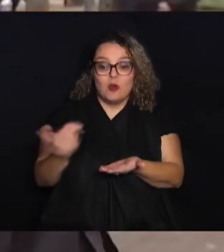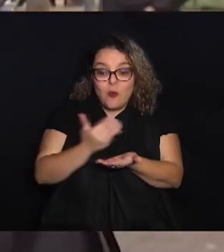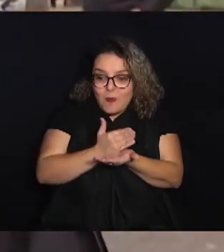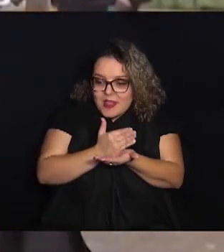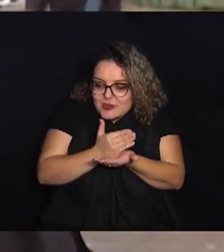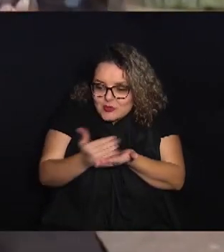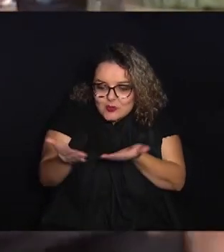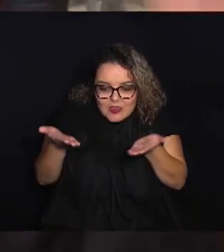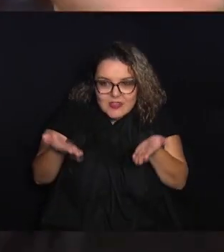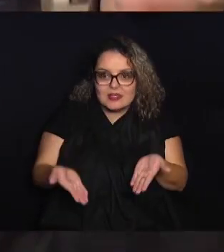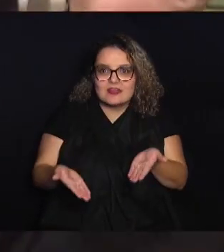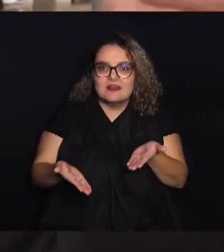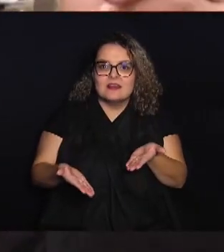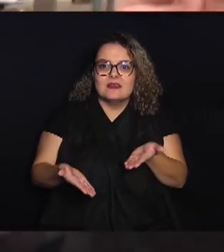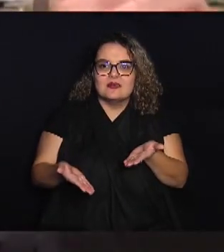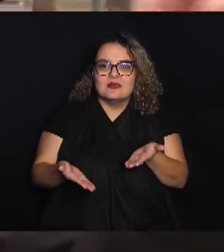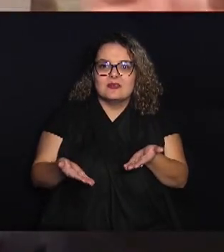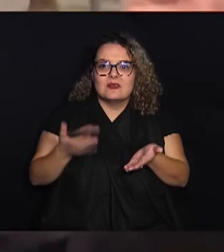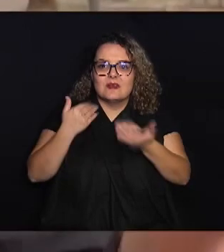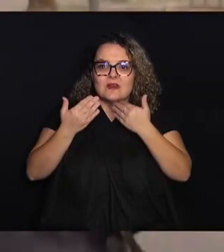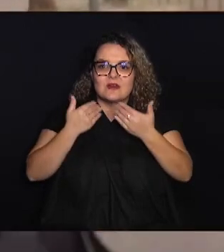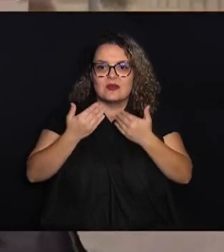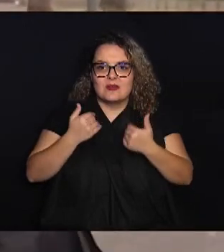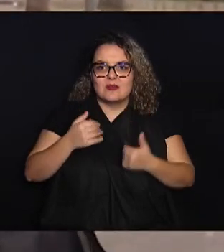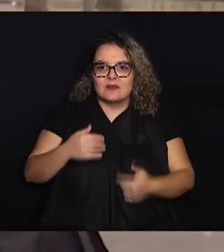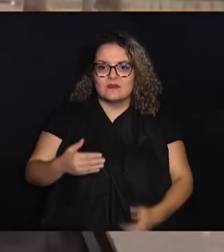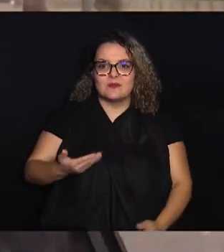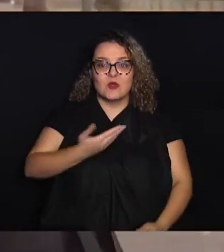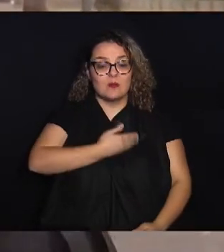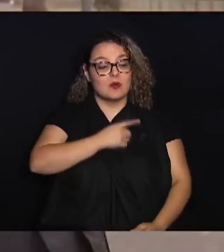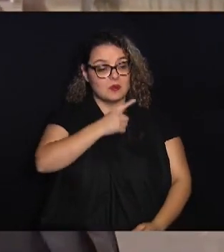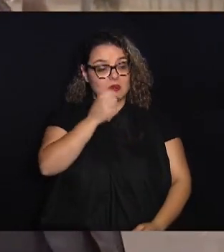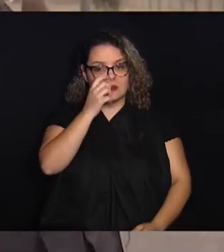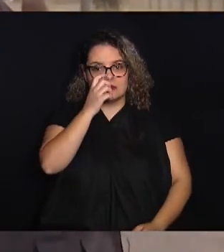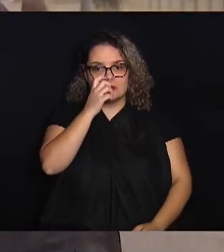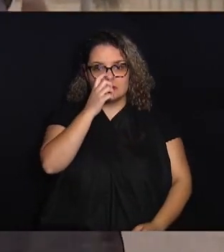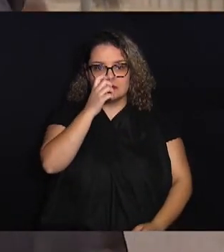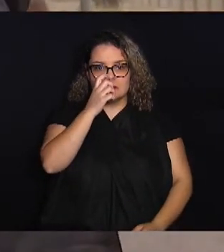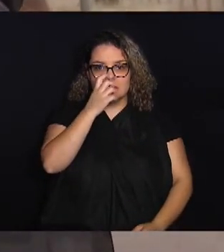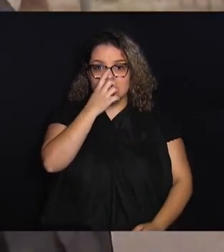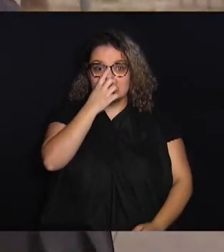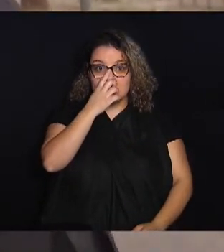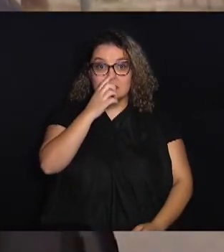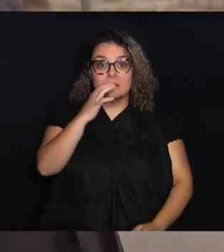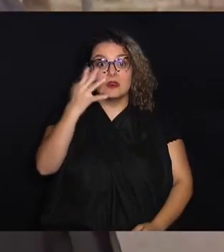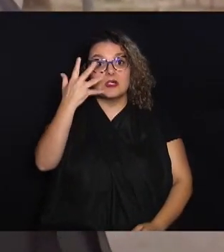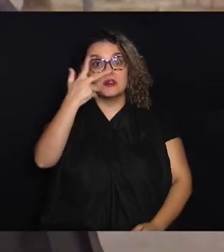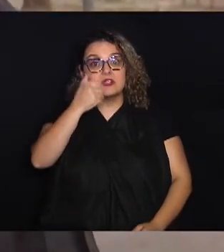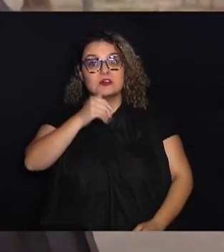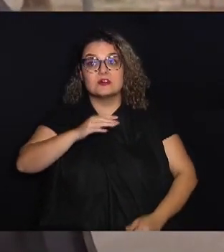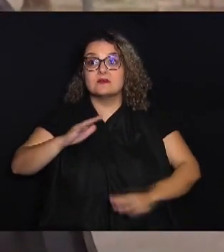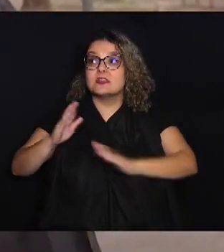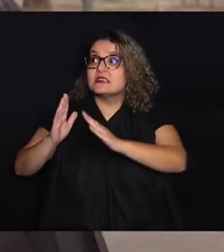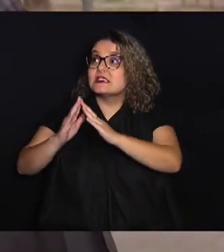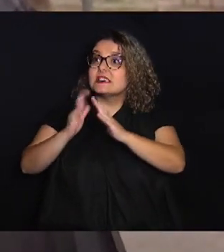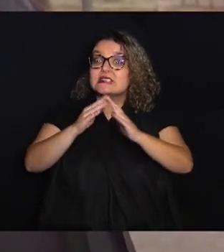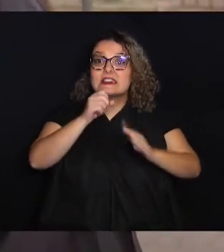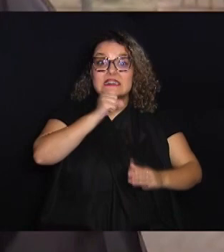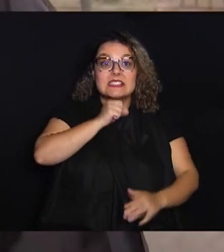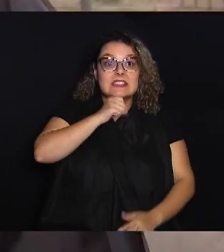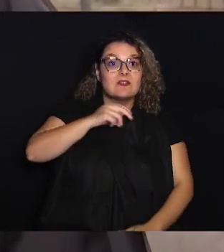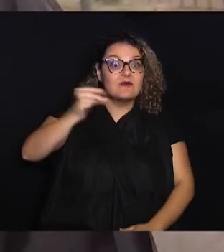assim, né? Eu estava até almoçando com um colega ali e eu estava falando que eu achava muito lindo essas casas aqui antigas,